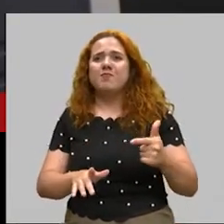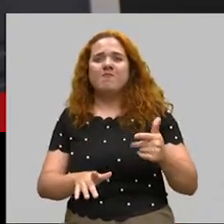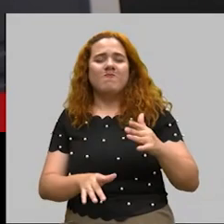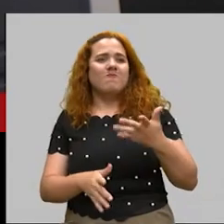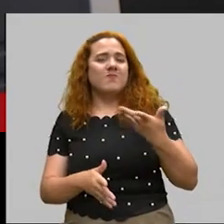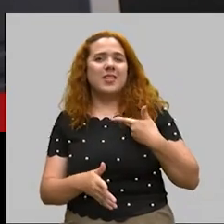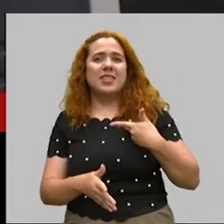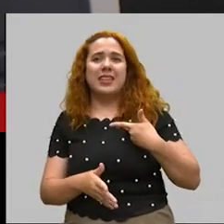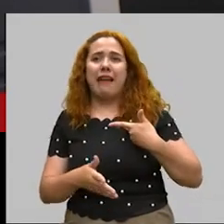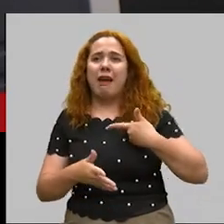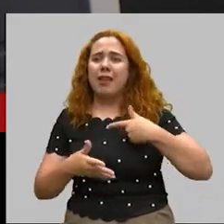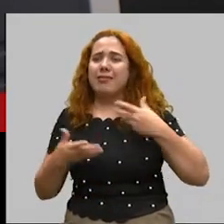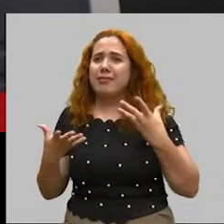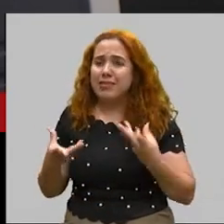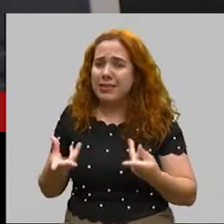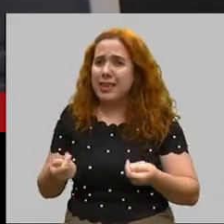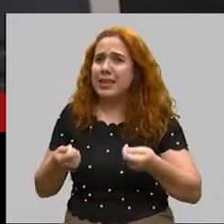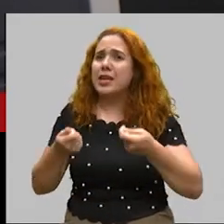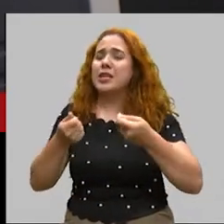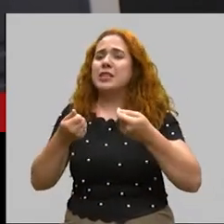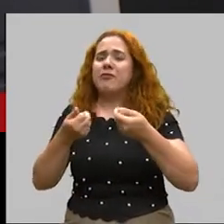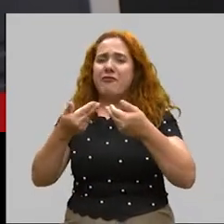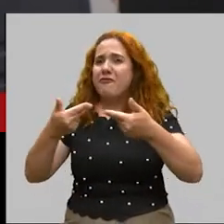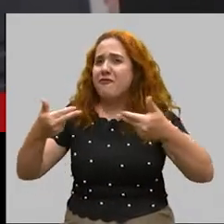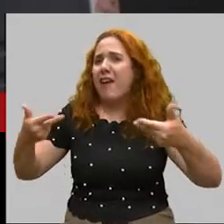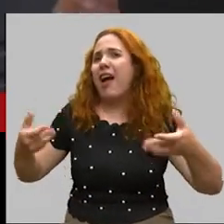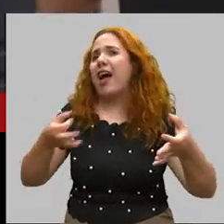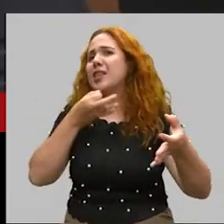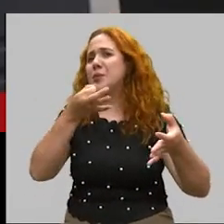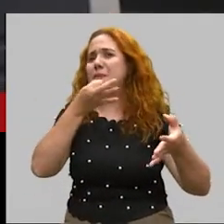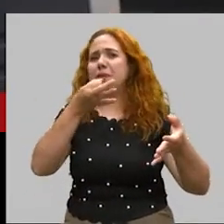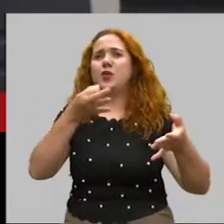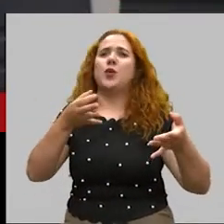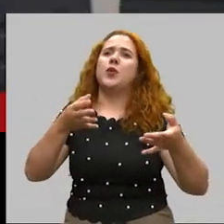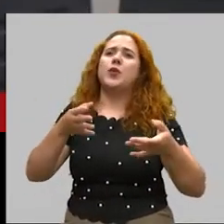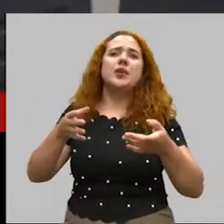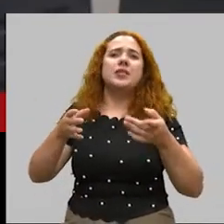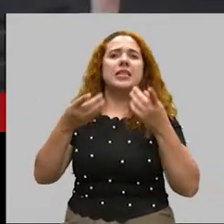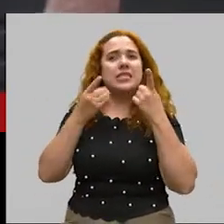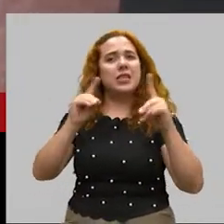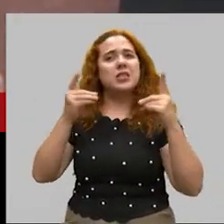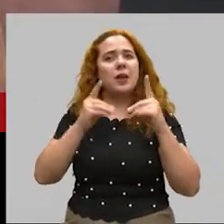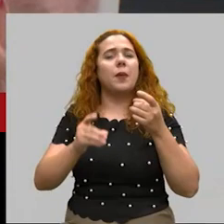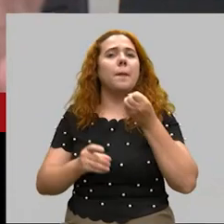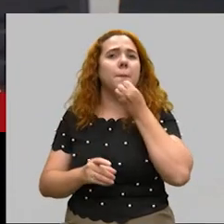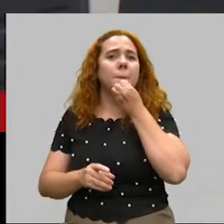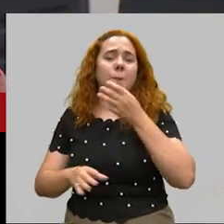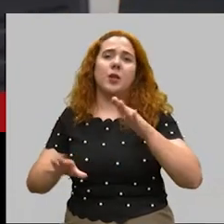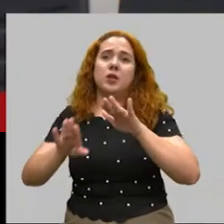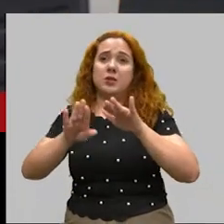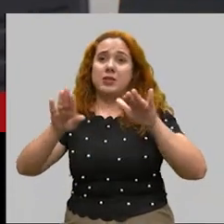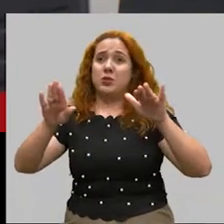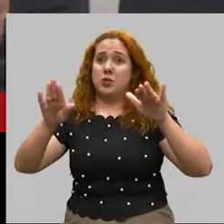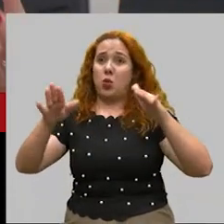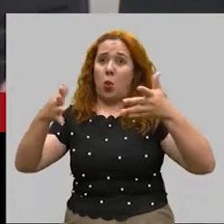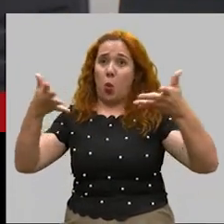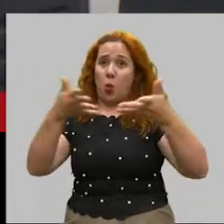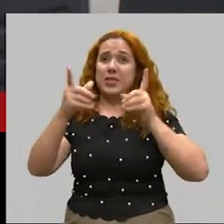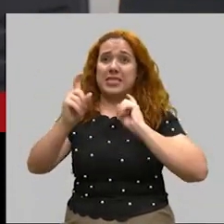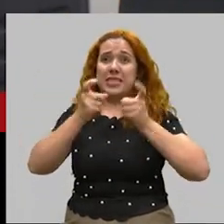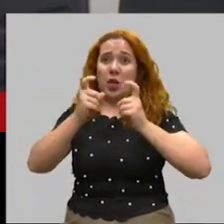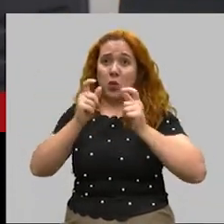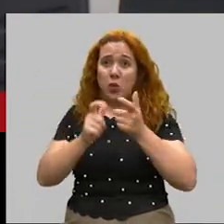rico Como é o debate sobre educação no campo aqui em Minas Gerais então por isso que as mesas ficaram densas né com muito